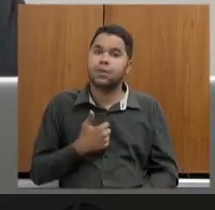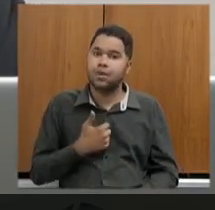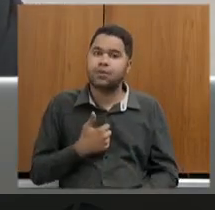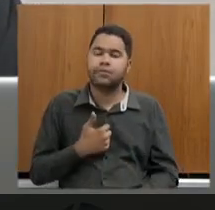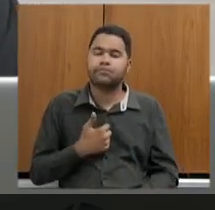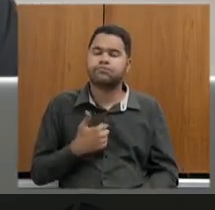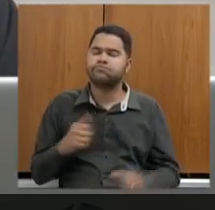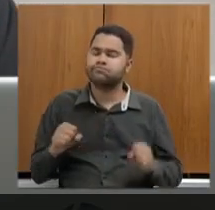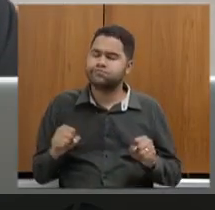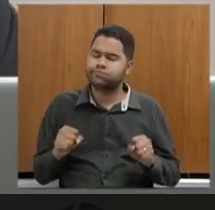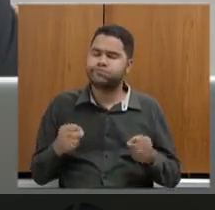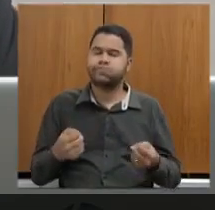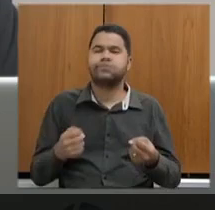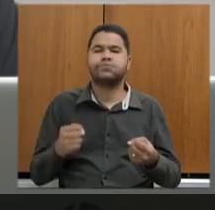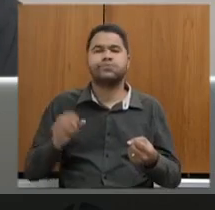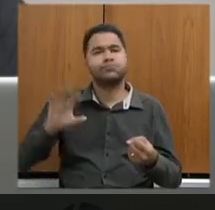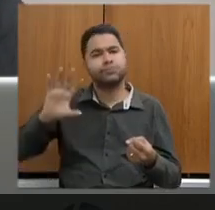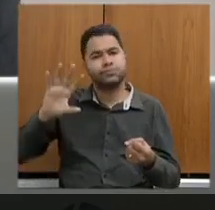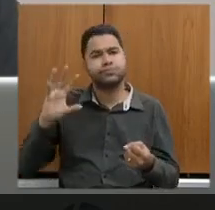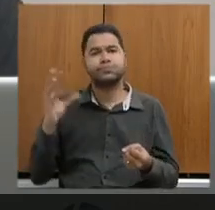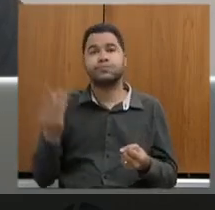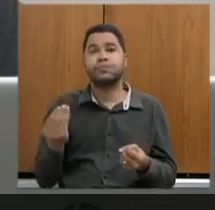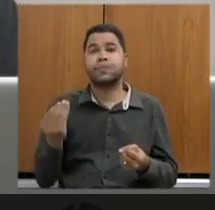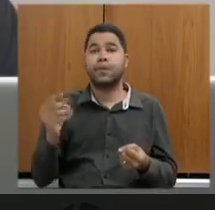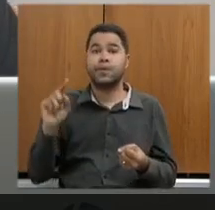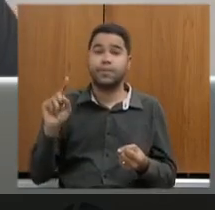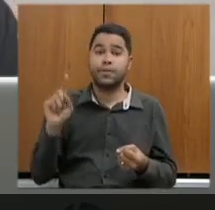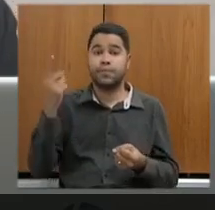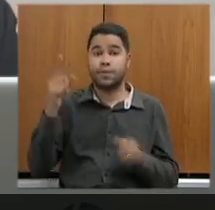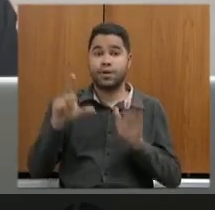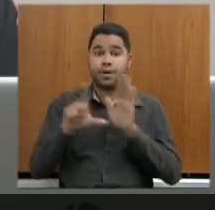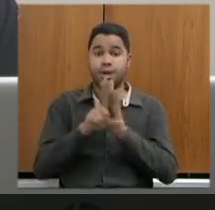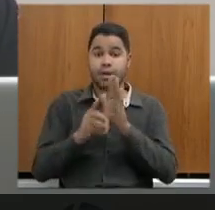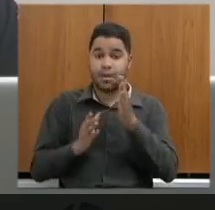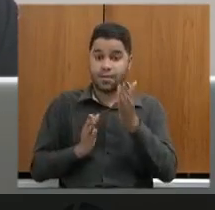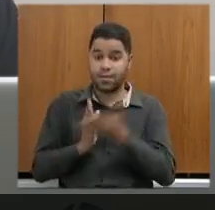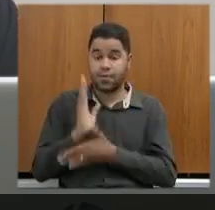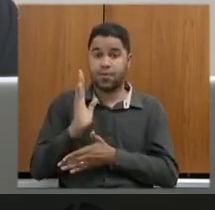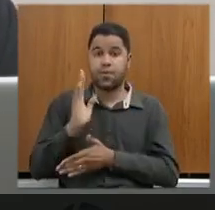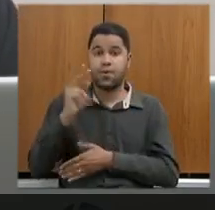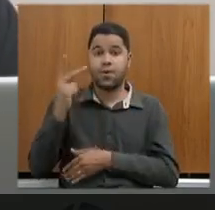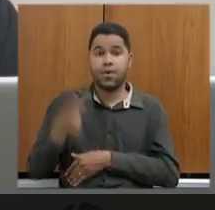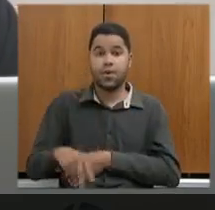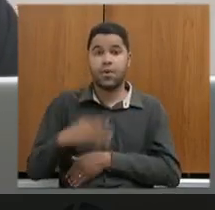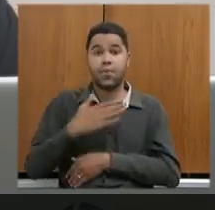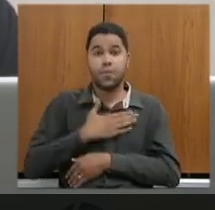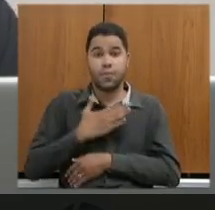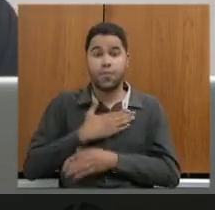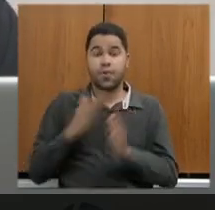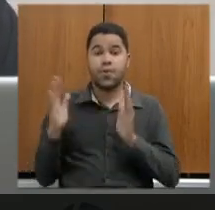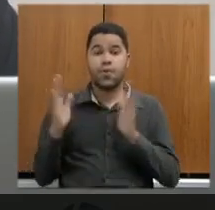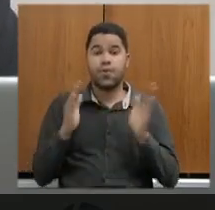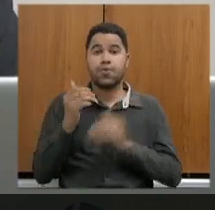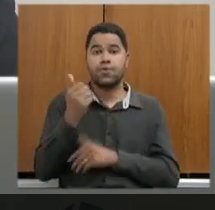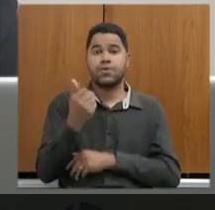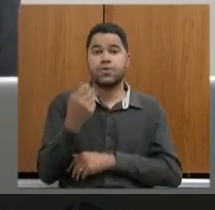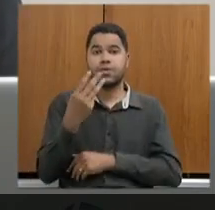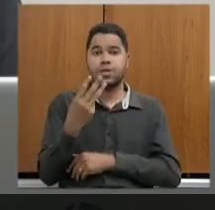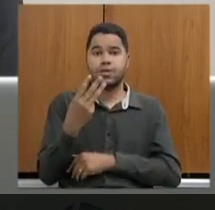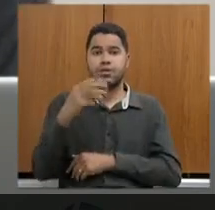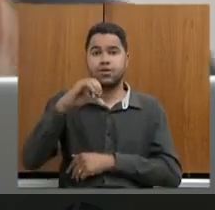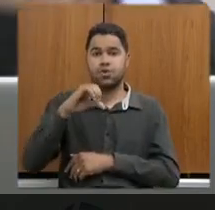ferrenho defensor da Integração a primeira lei aprovada em essa casa é ainda do meu primeiro mandato é a lei 13